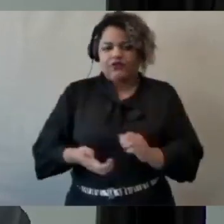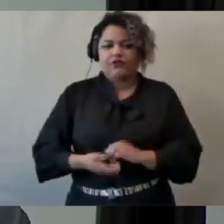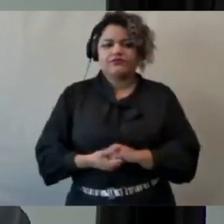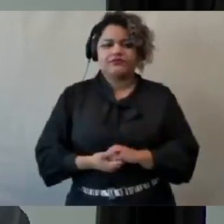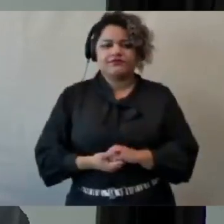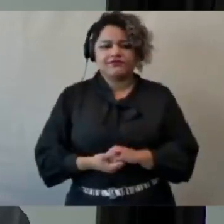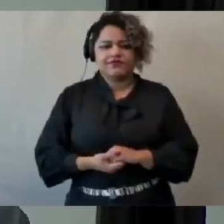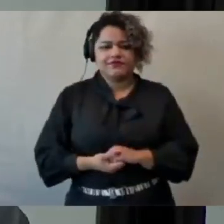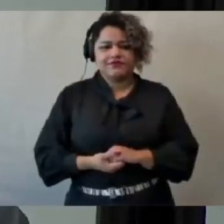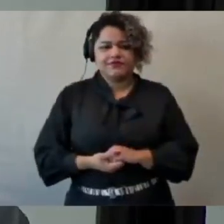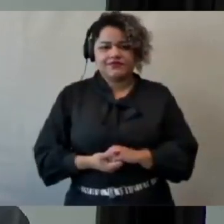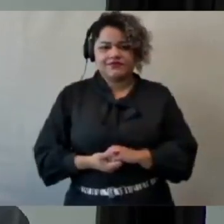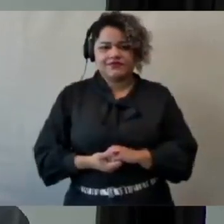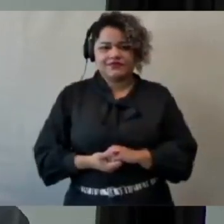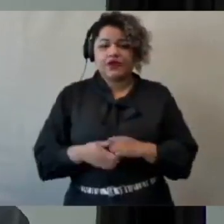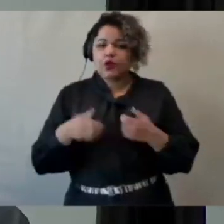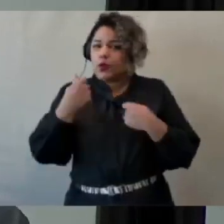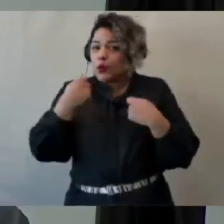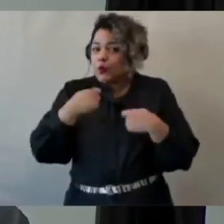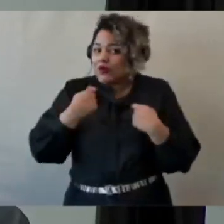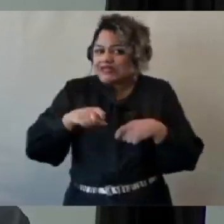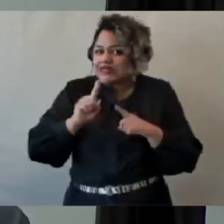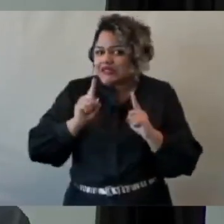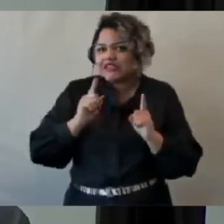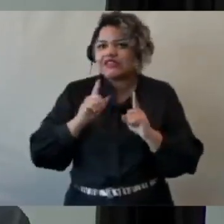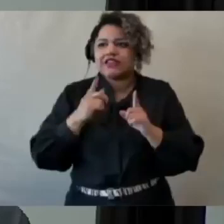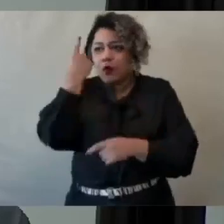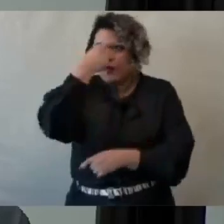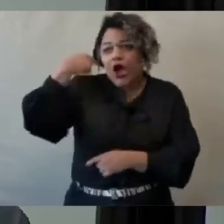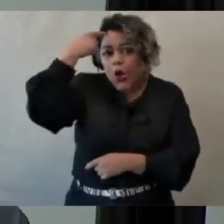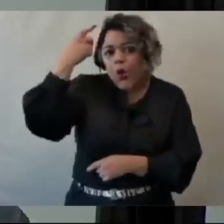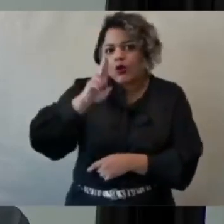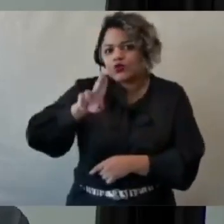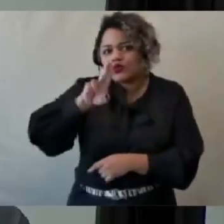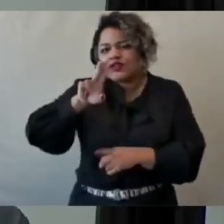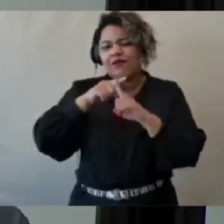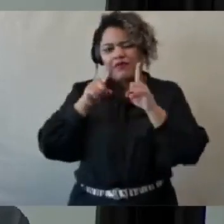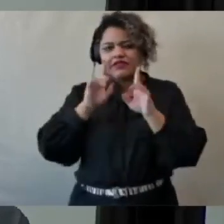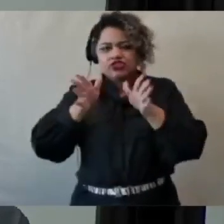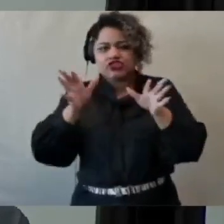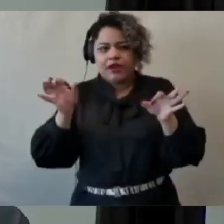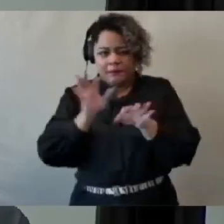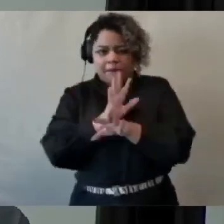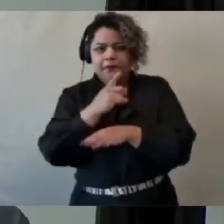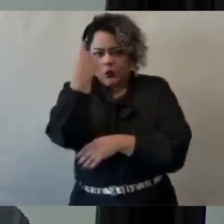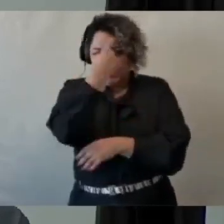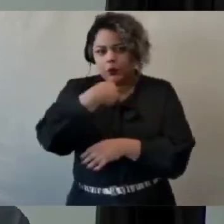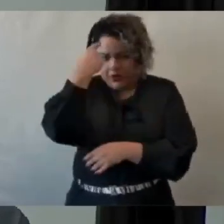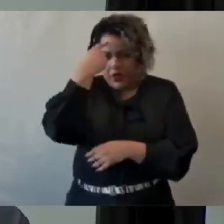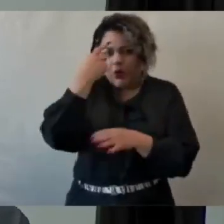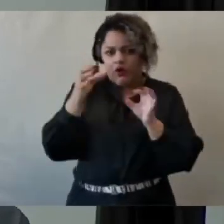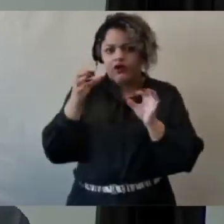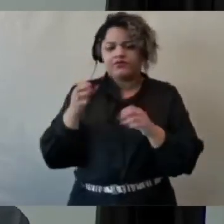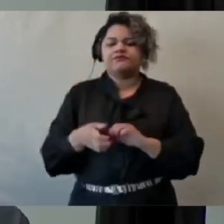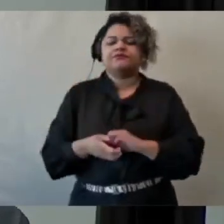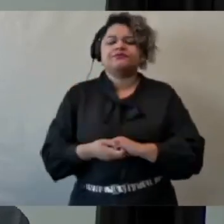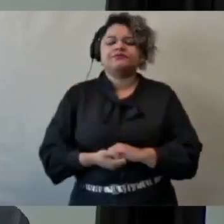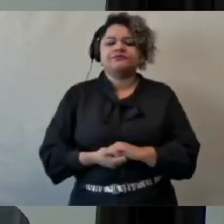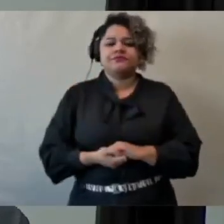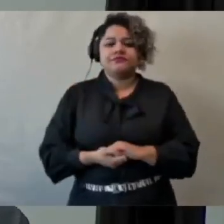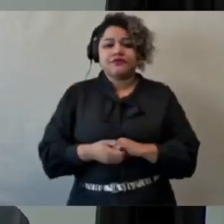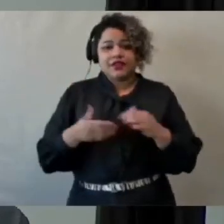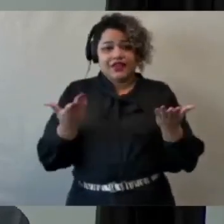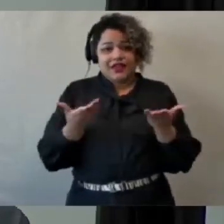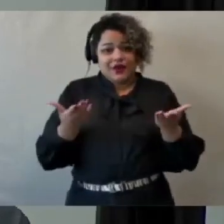A gente não precisa ir até lá, mas fica até lá prorrogado, né? Muito obrigada mesmo, parabéns pela fala. E vou passar a palavra agora, então,